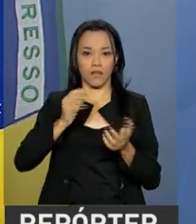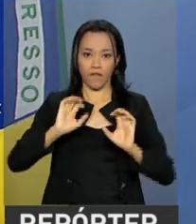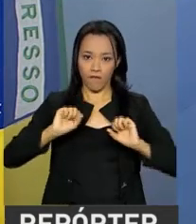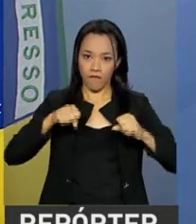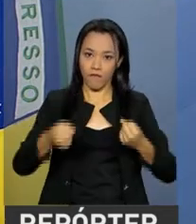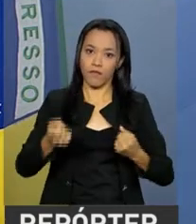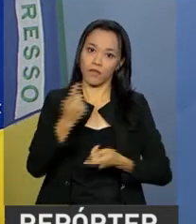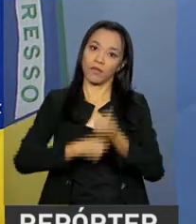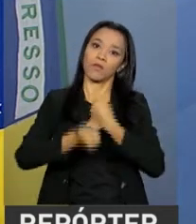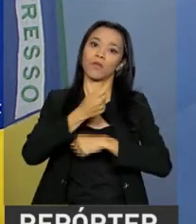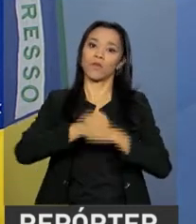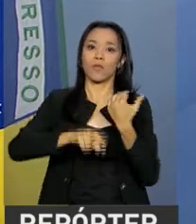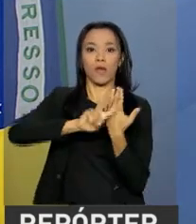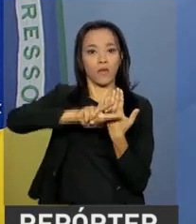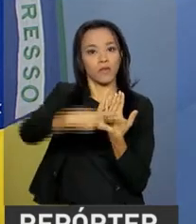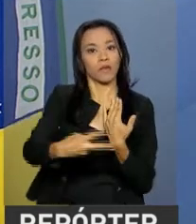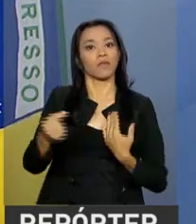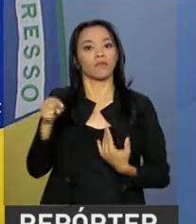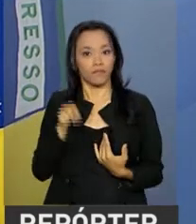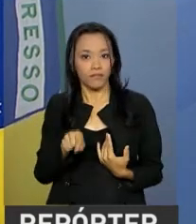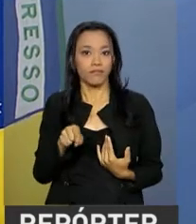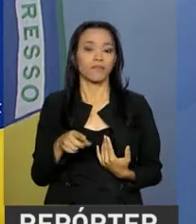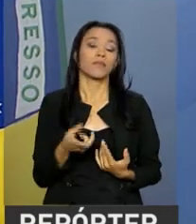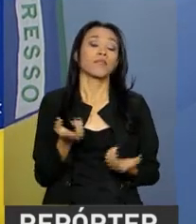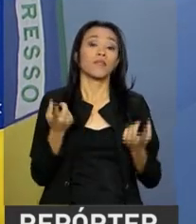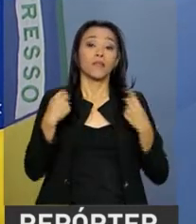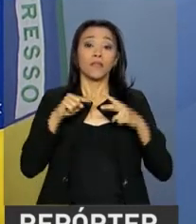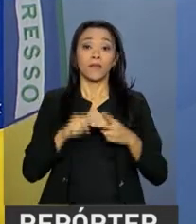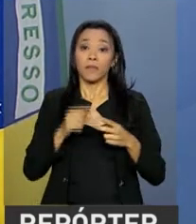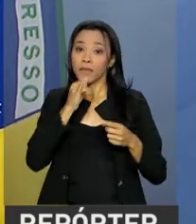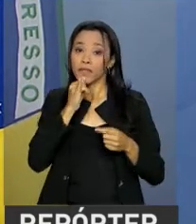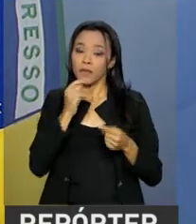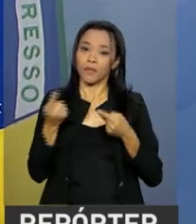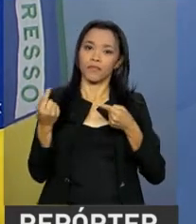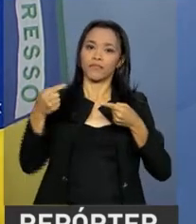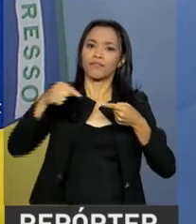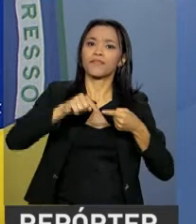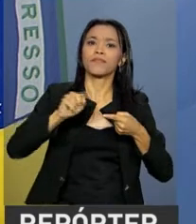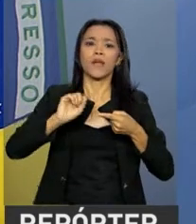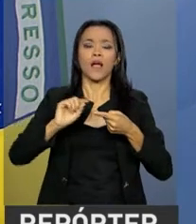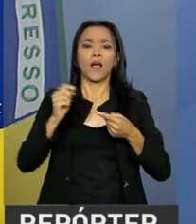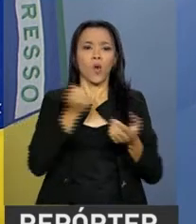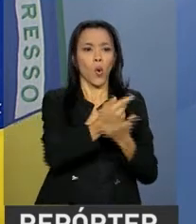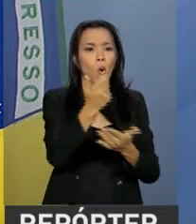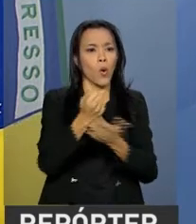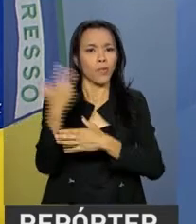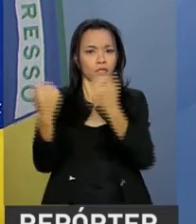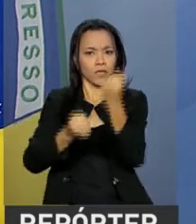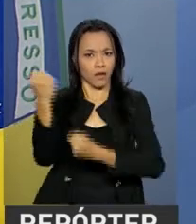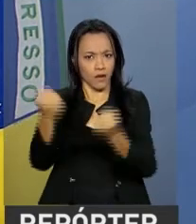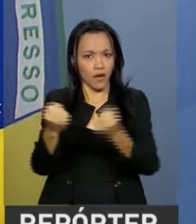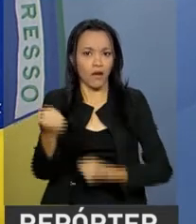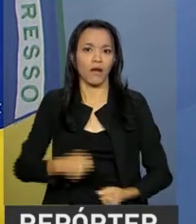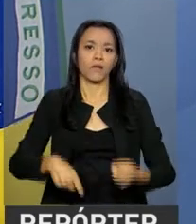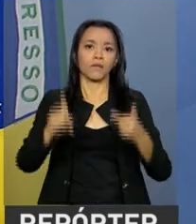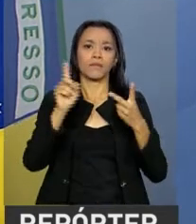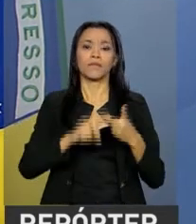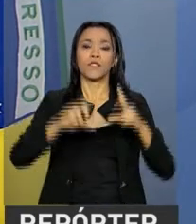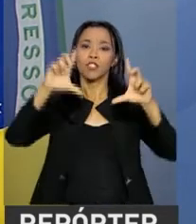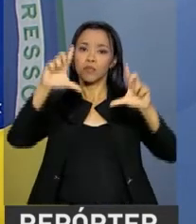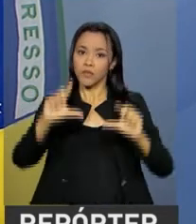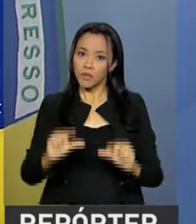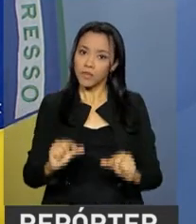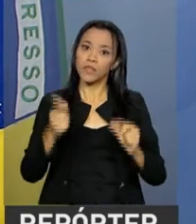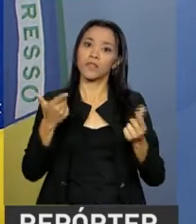econômico indicadores como aumento na venda de veículos automotores a diminuição nos estoques